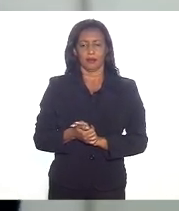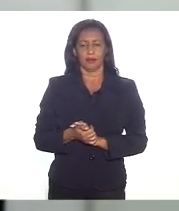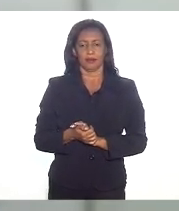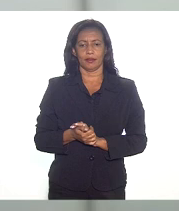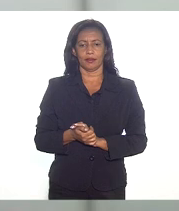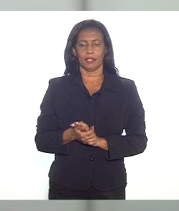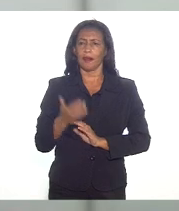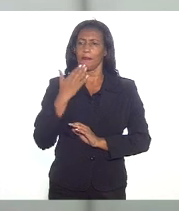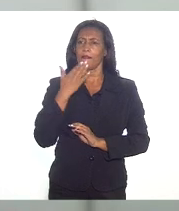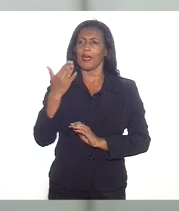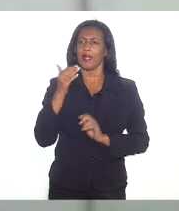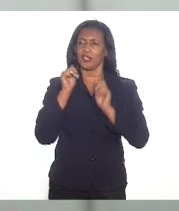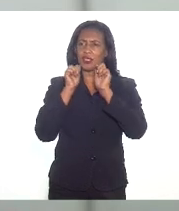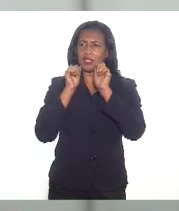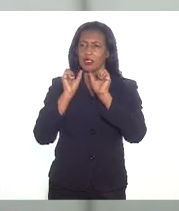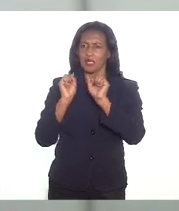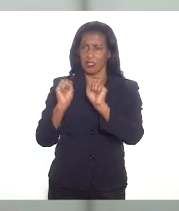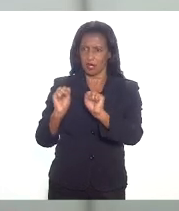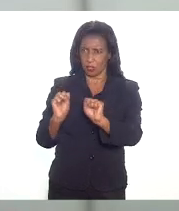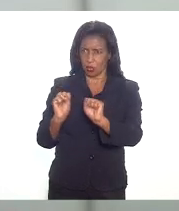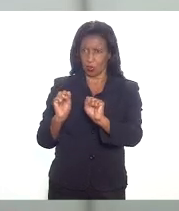tua assessoria